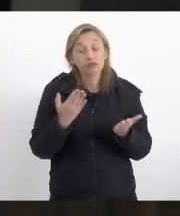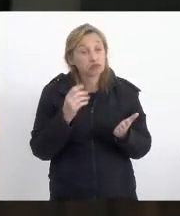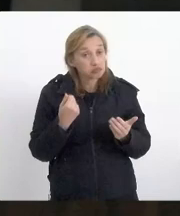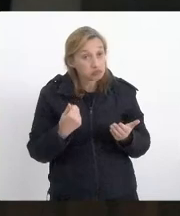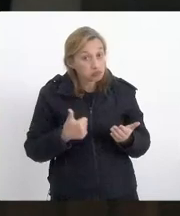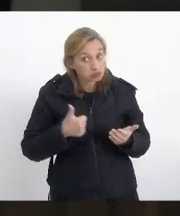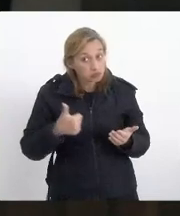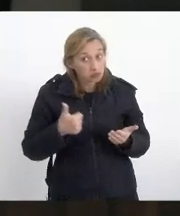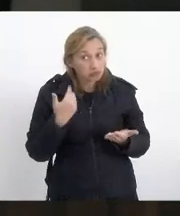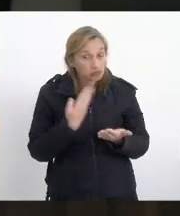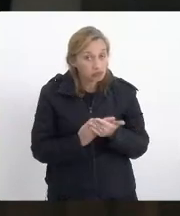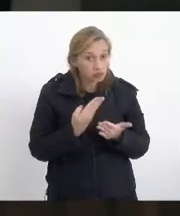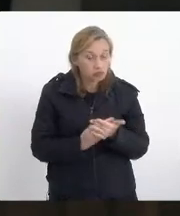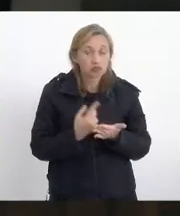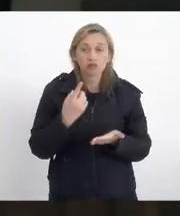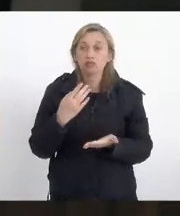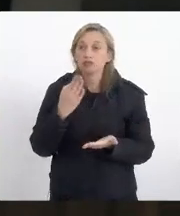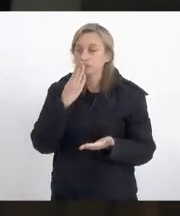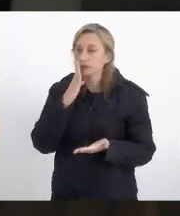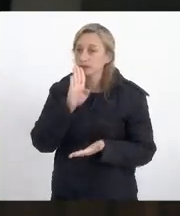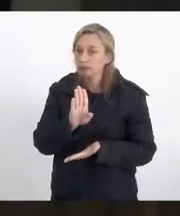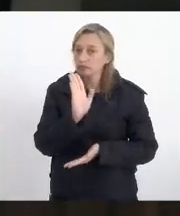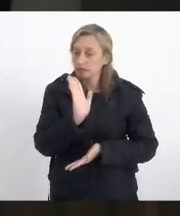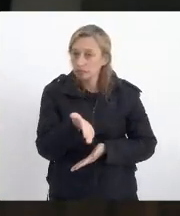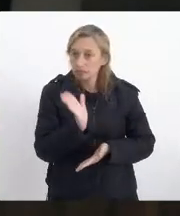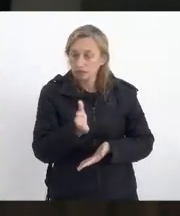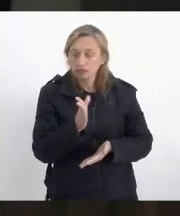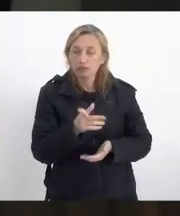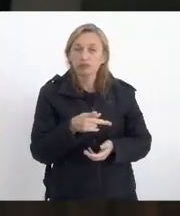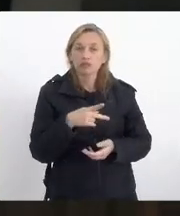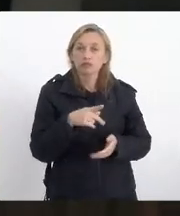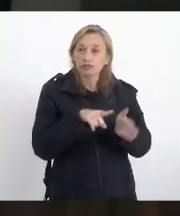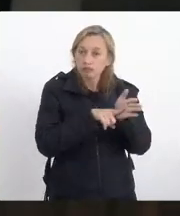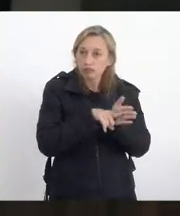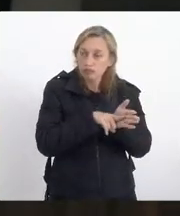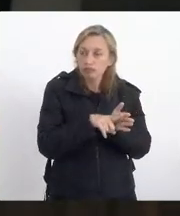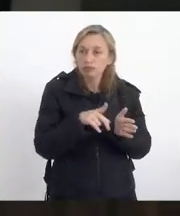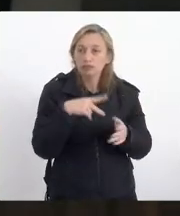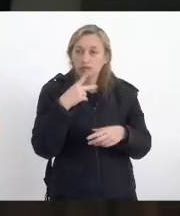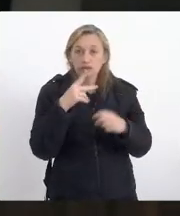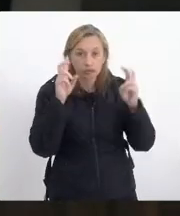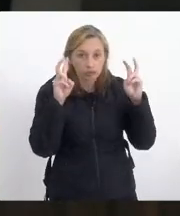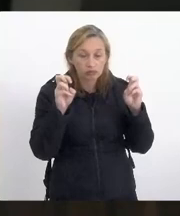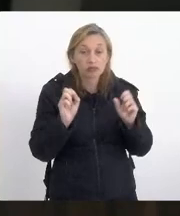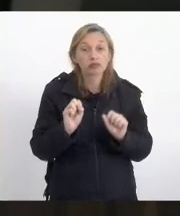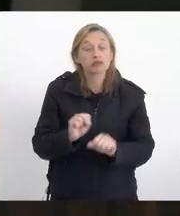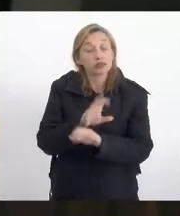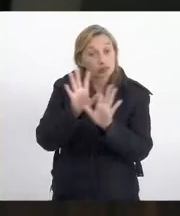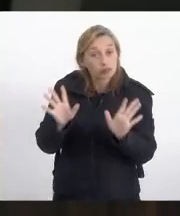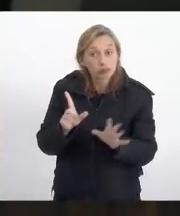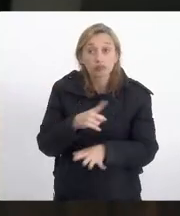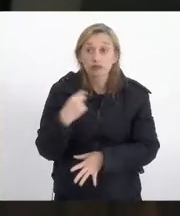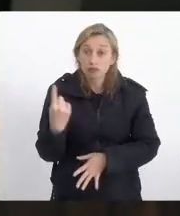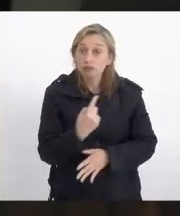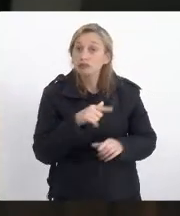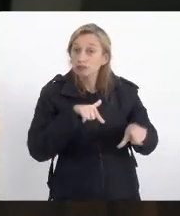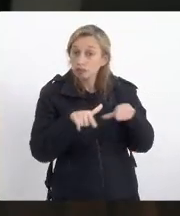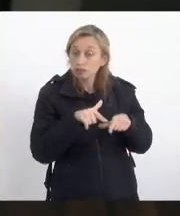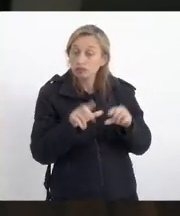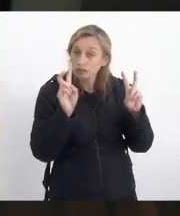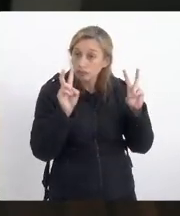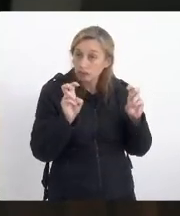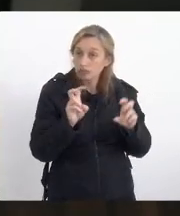estudo e me comprometi, desde já, a me debruçar sobre essa matéria. Só para deixar claro que nós vamos trabalhar